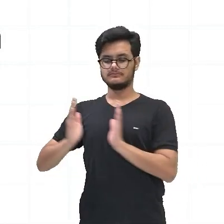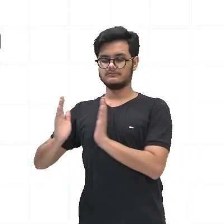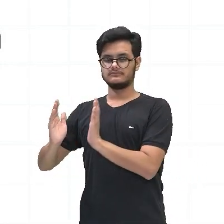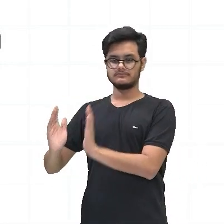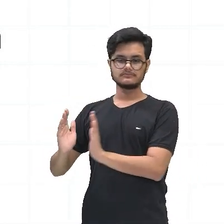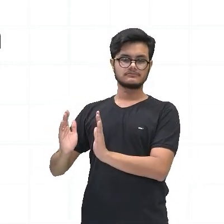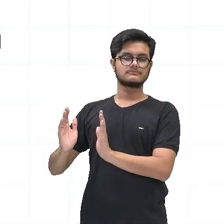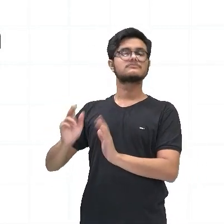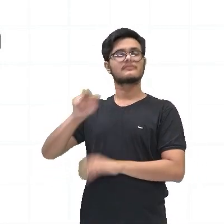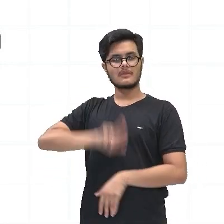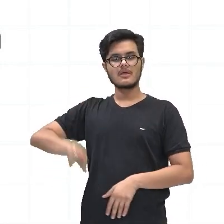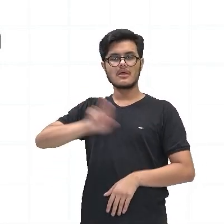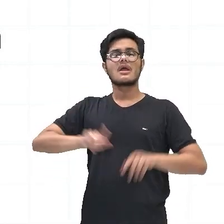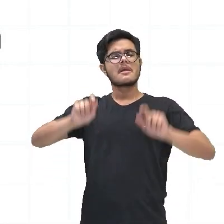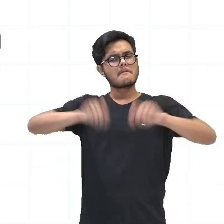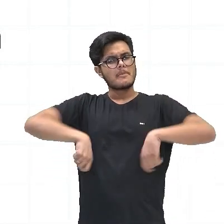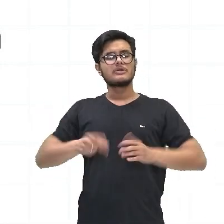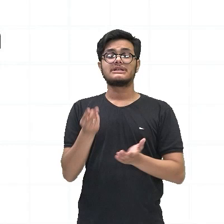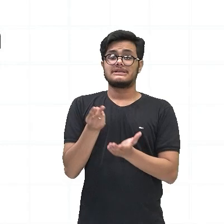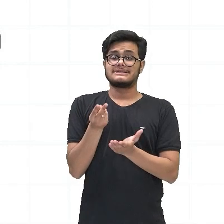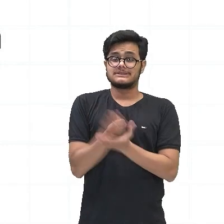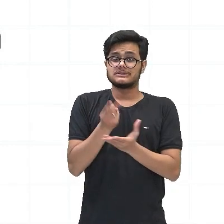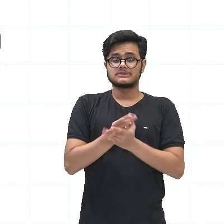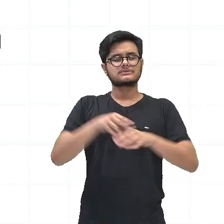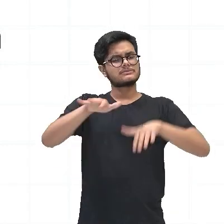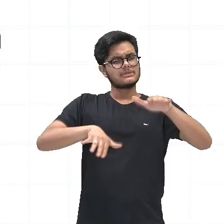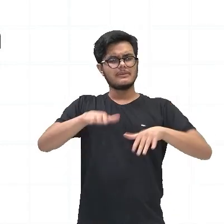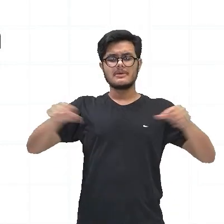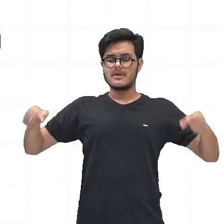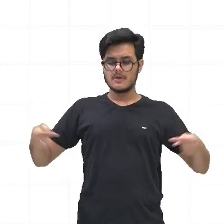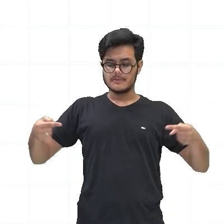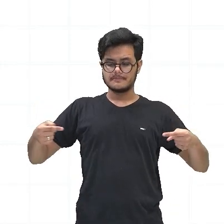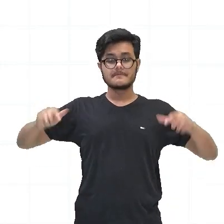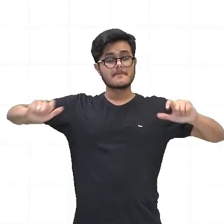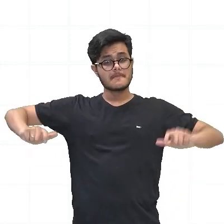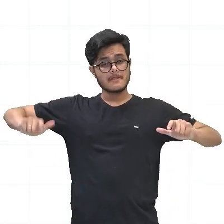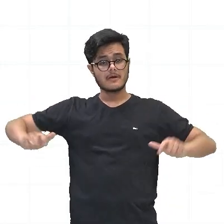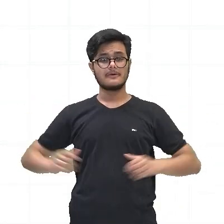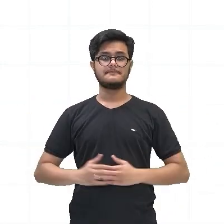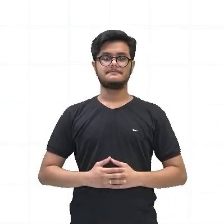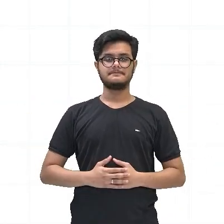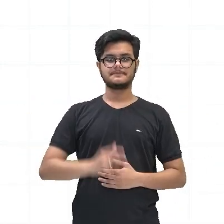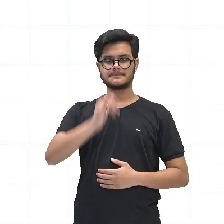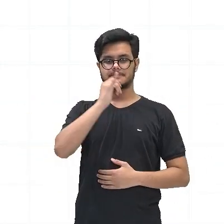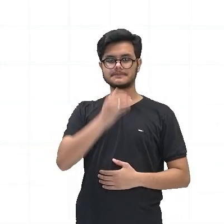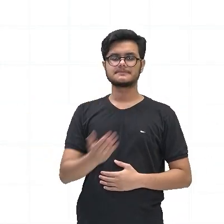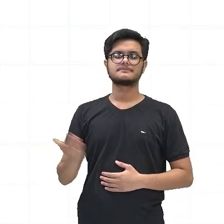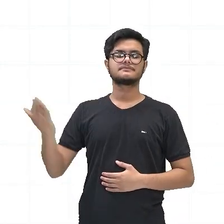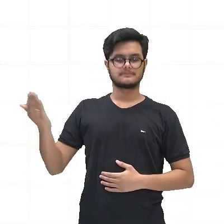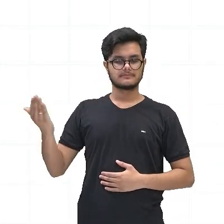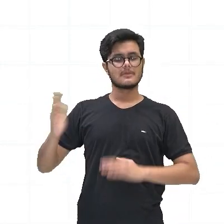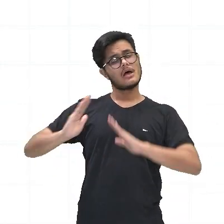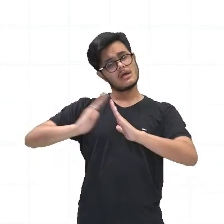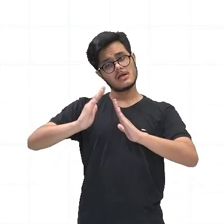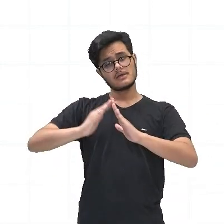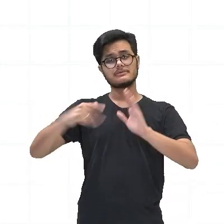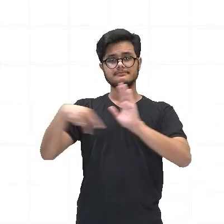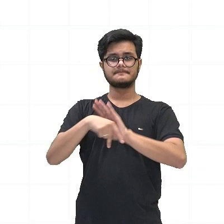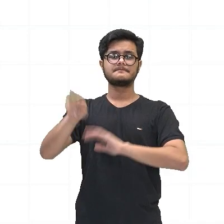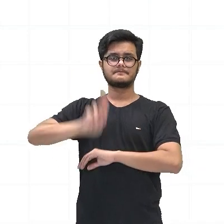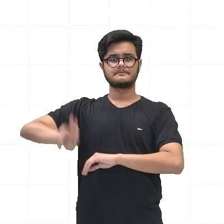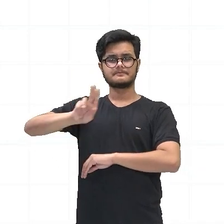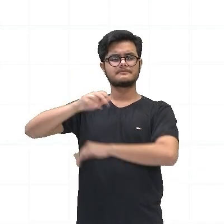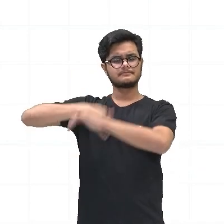haja tensão elétrica constante em diversos pontos. E como exemplo, a gente tem o circuito elétrico residencial, onde todas